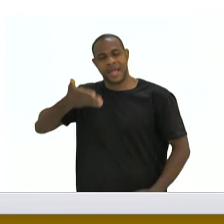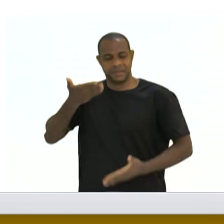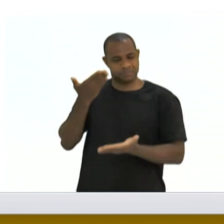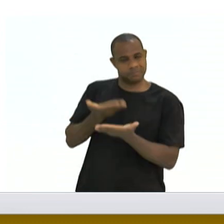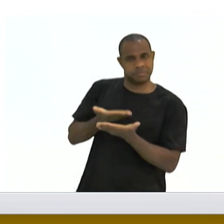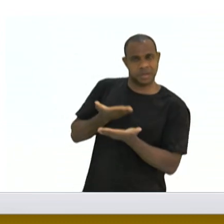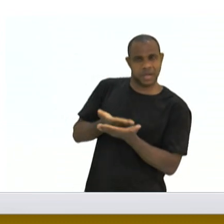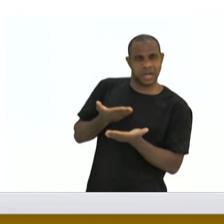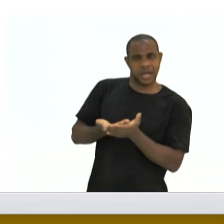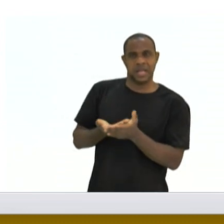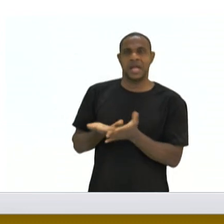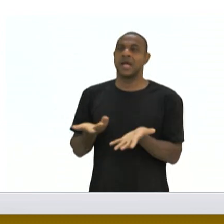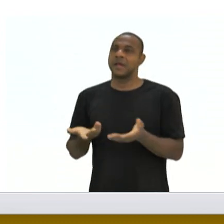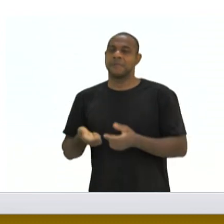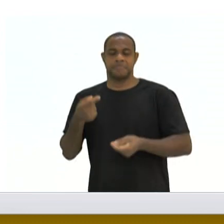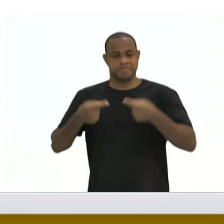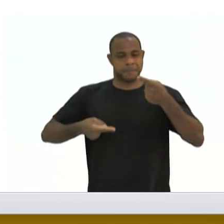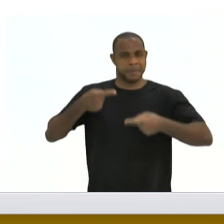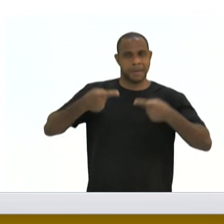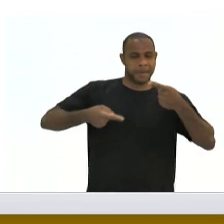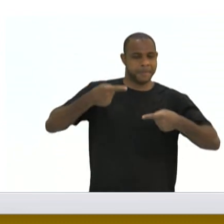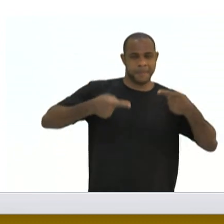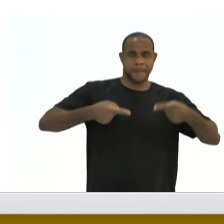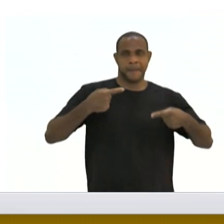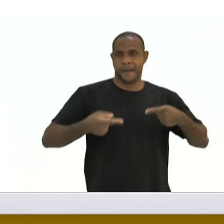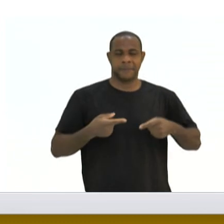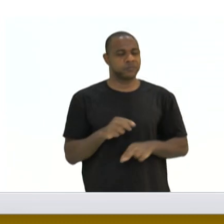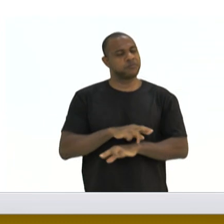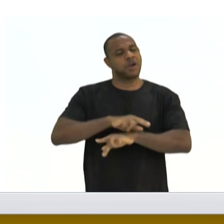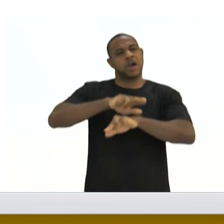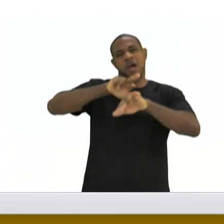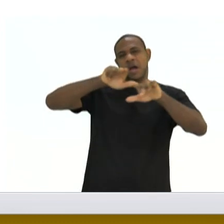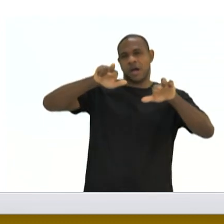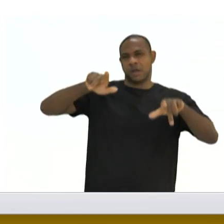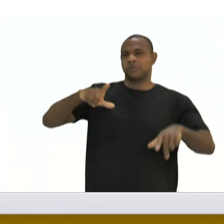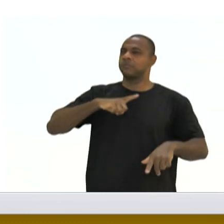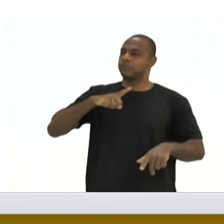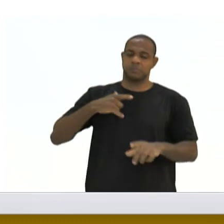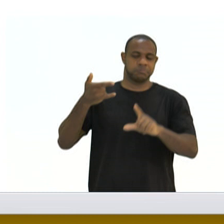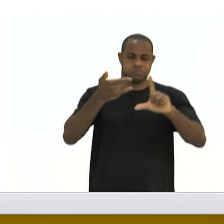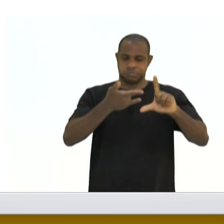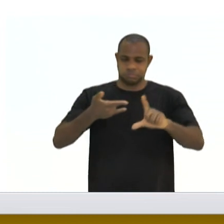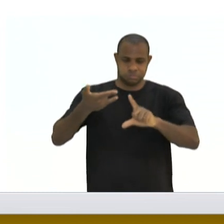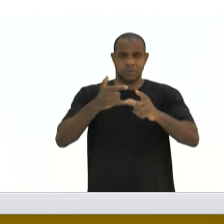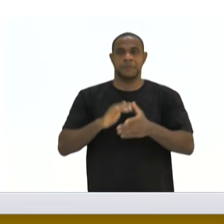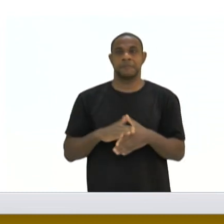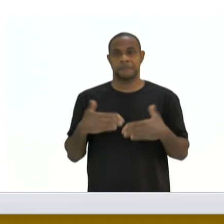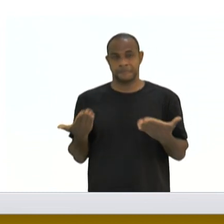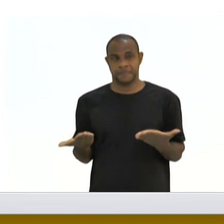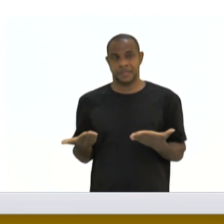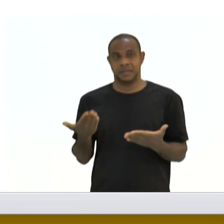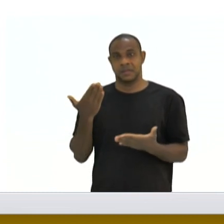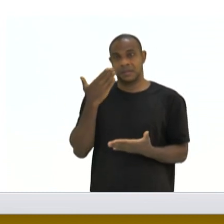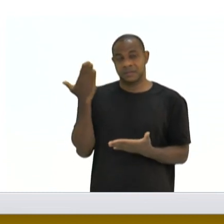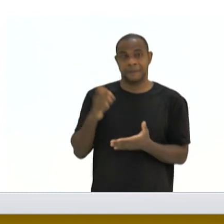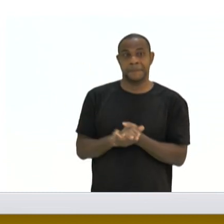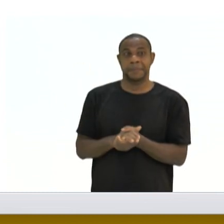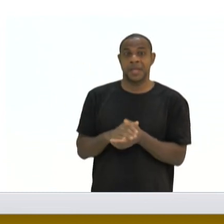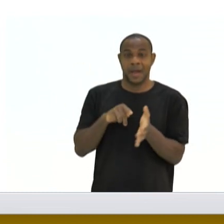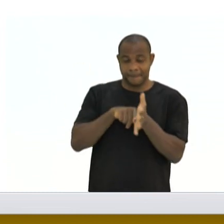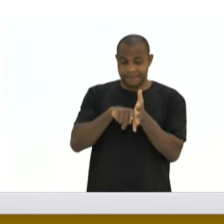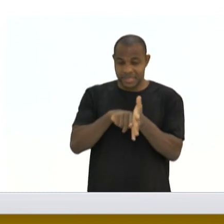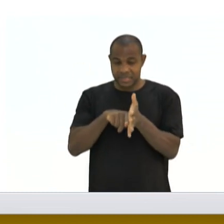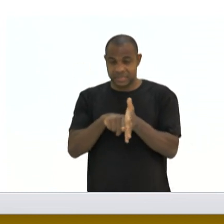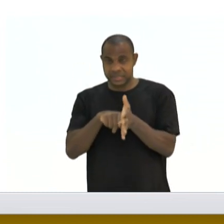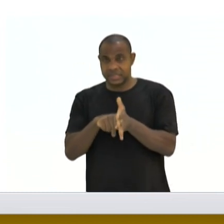os debates de toda a natureza Em um levantamento realizado pelo Google